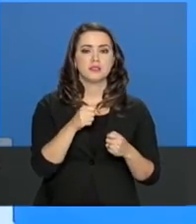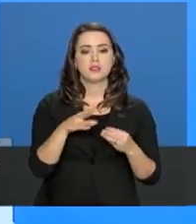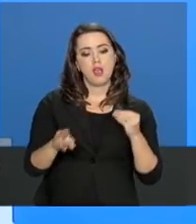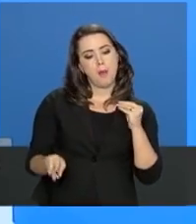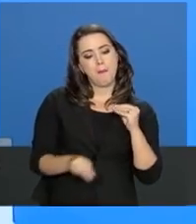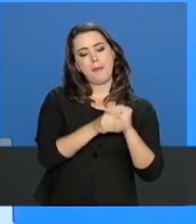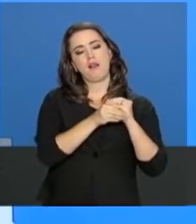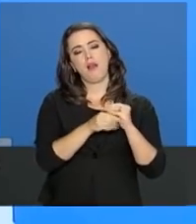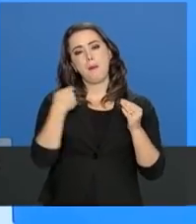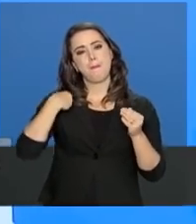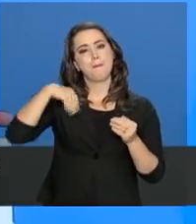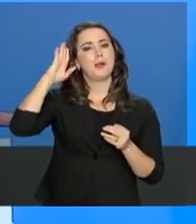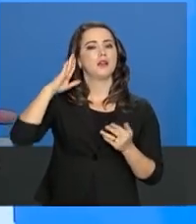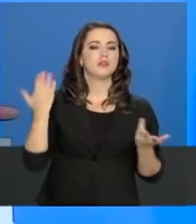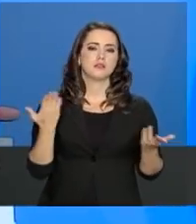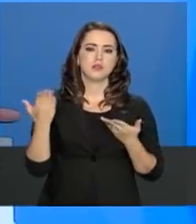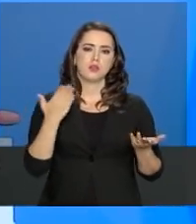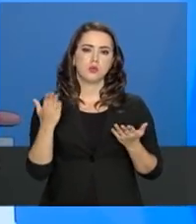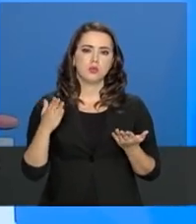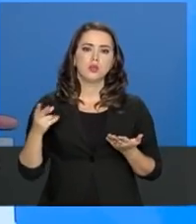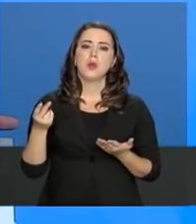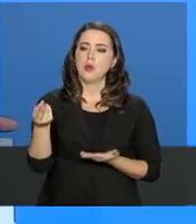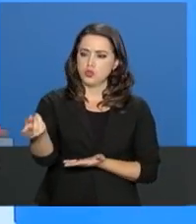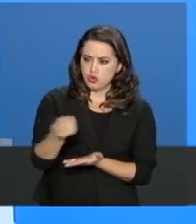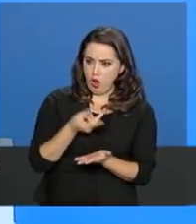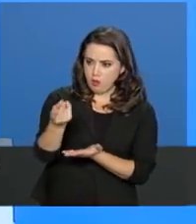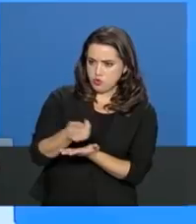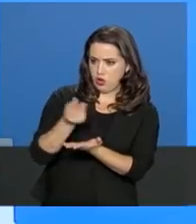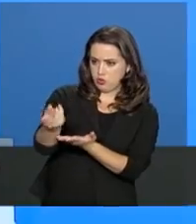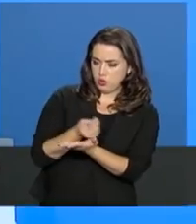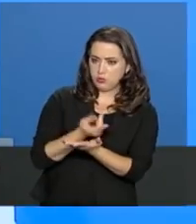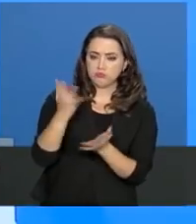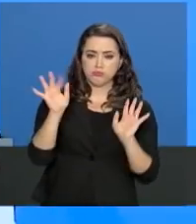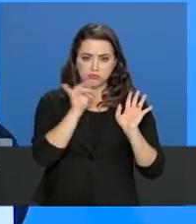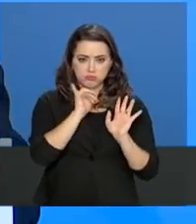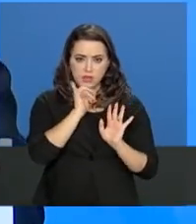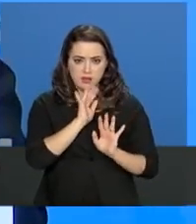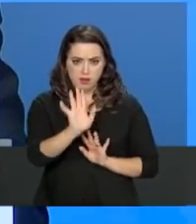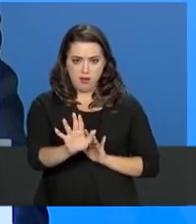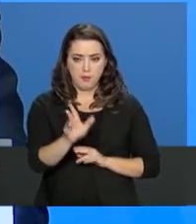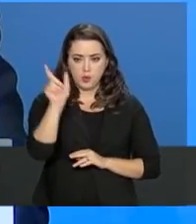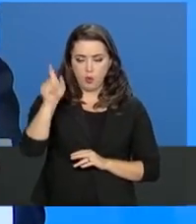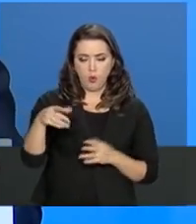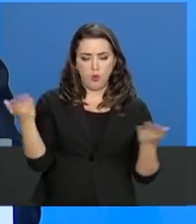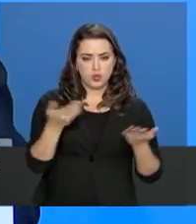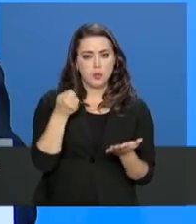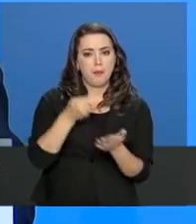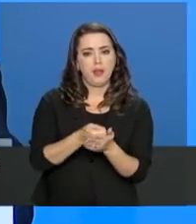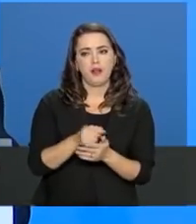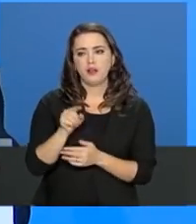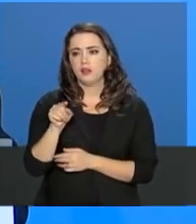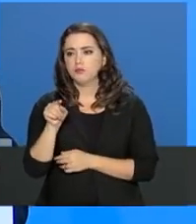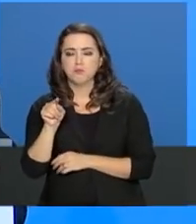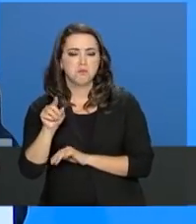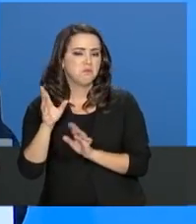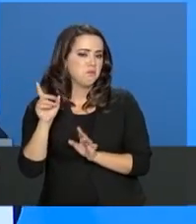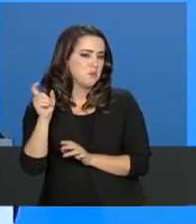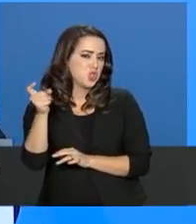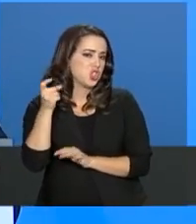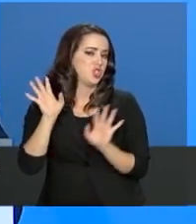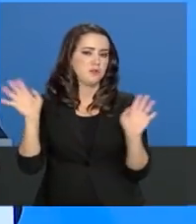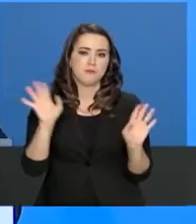colaboração maior é quase uma espécie de capitalização não é sujeito vai pagar um pouco mais se hoje paga x ele vai pagar 2 ou 3 x